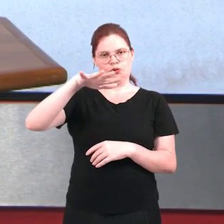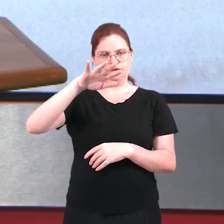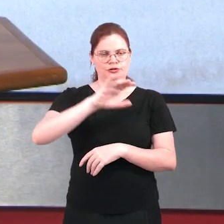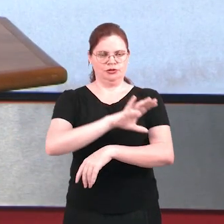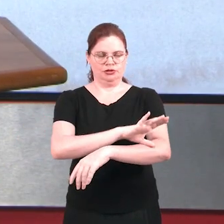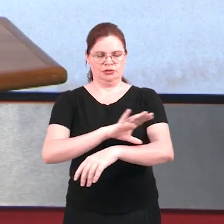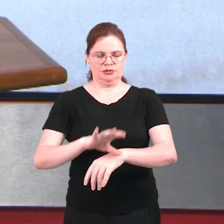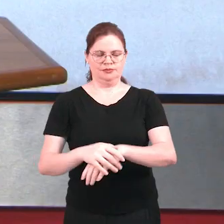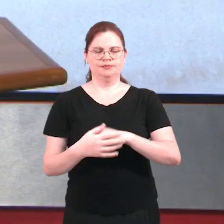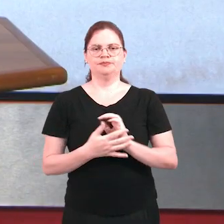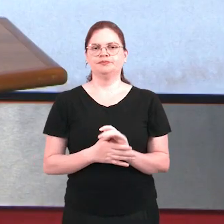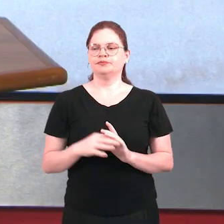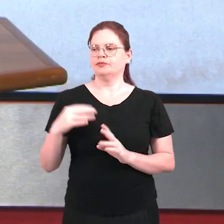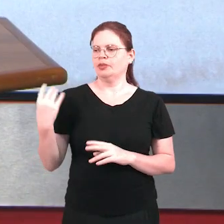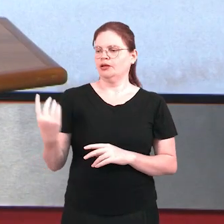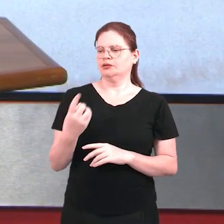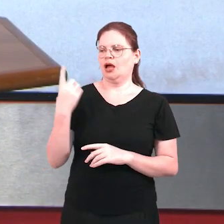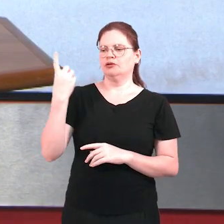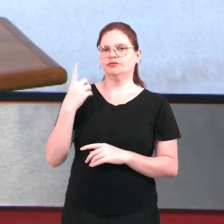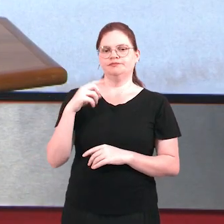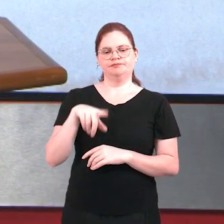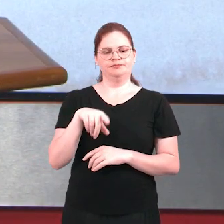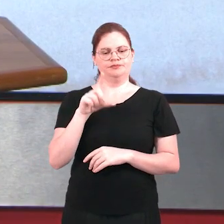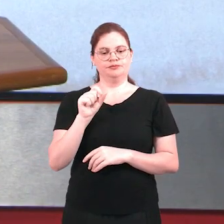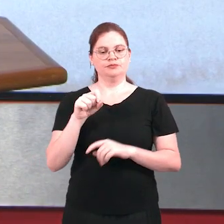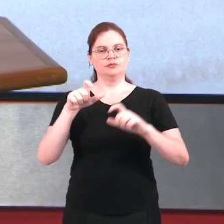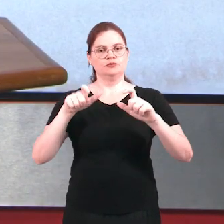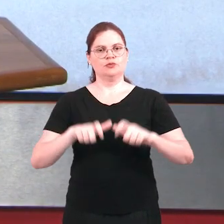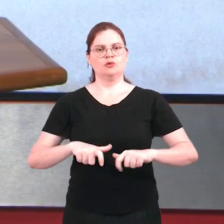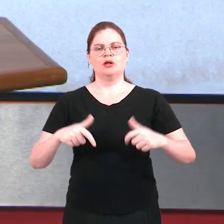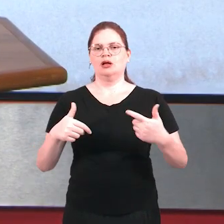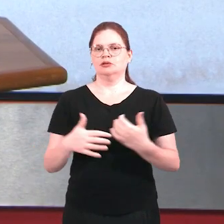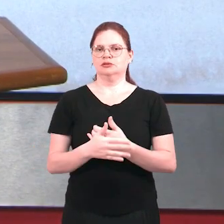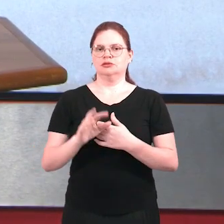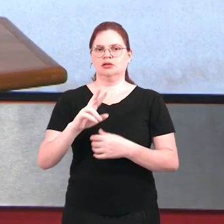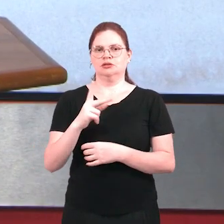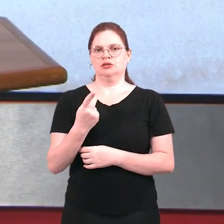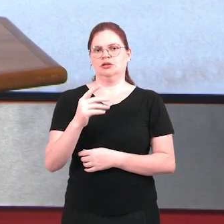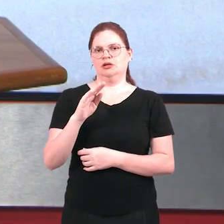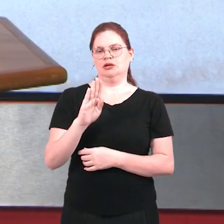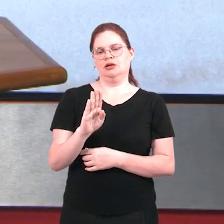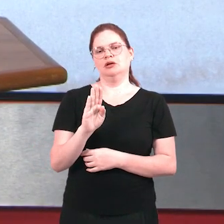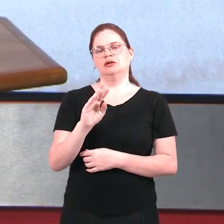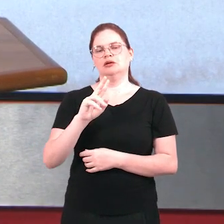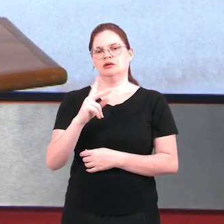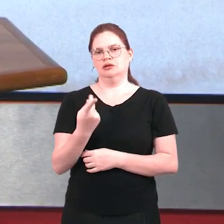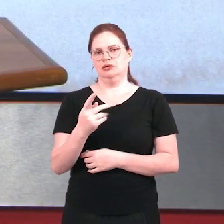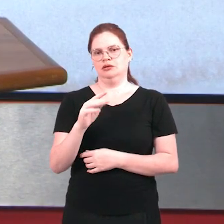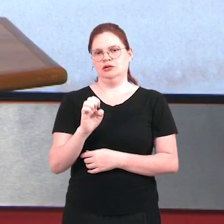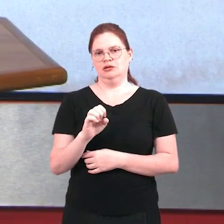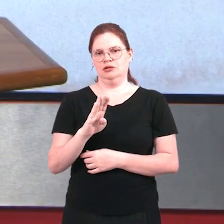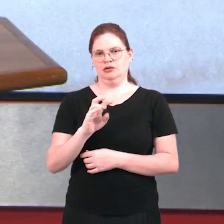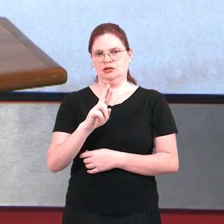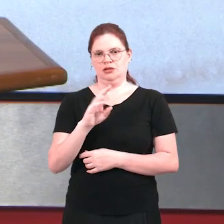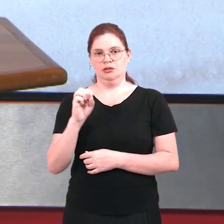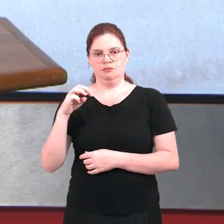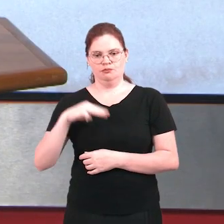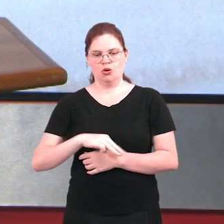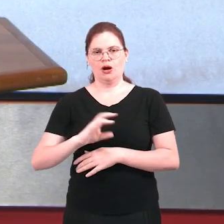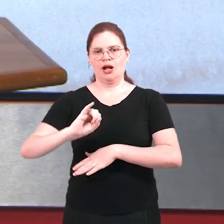de Canaã. Davi escolheu a cidade de Hebrom para estabelecer sua capital Isbosete